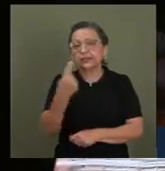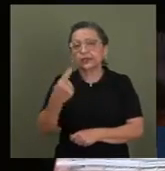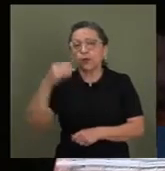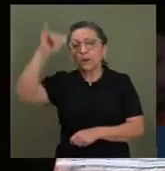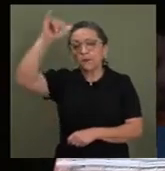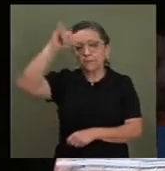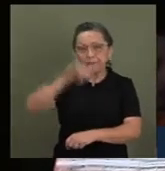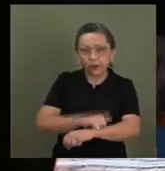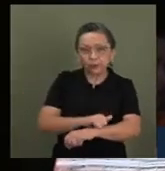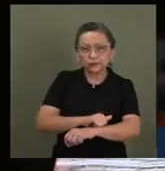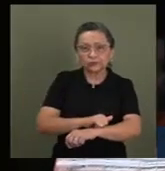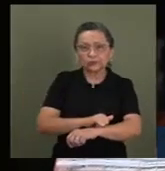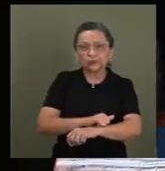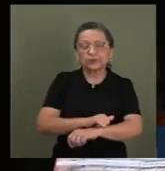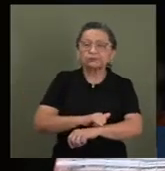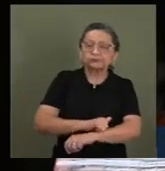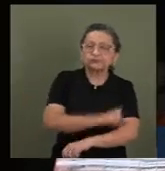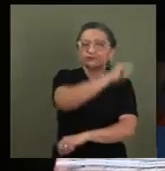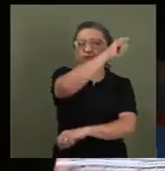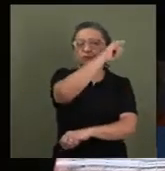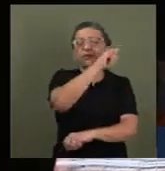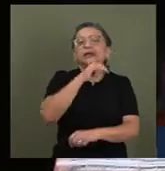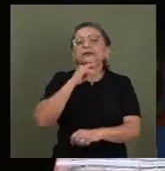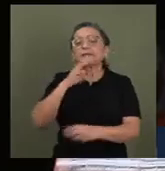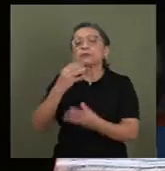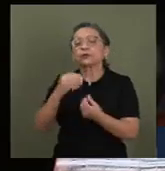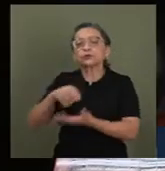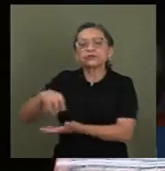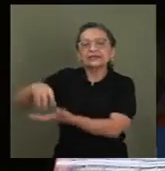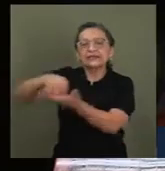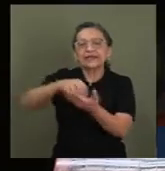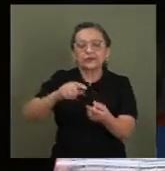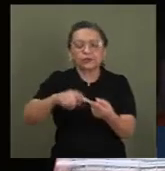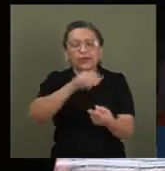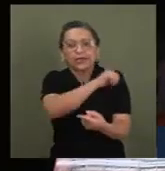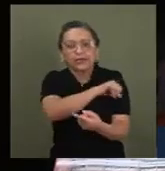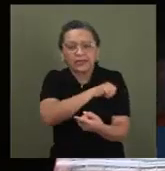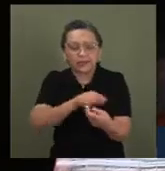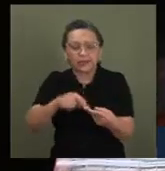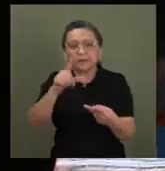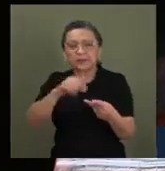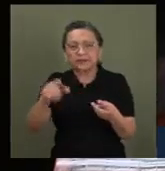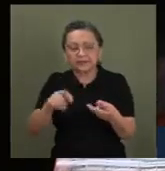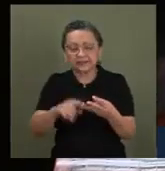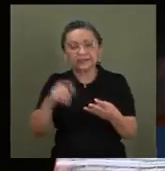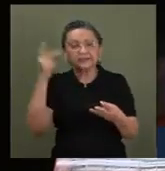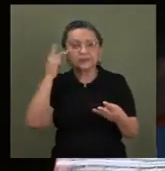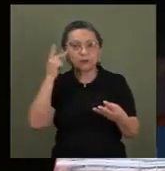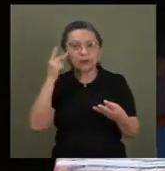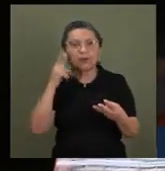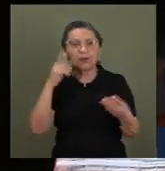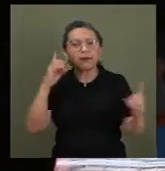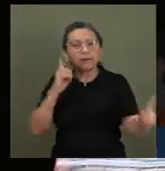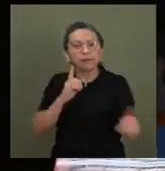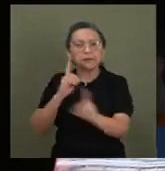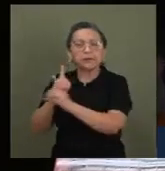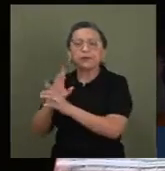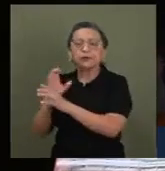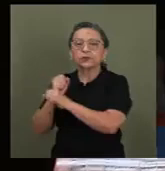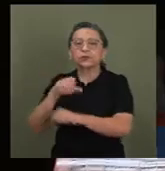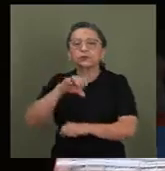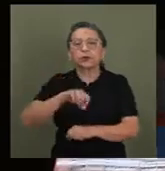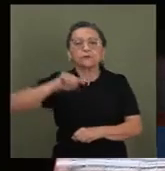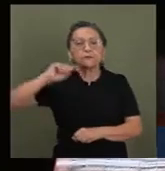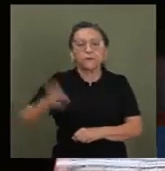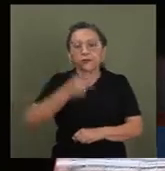decolagens, envolvendo grandes centros como Rio de Janeiro, Brasília, São Paulo, atendendo a 9 mil